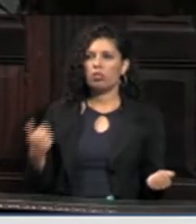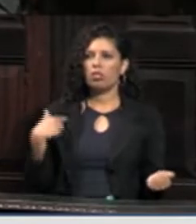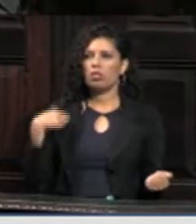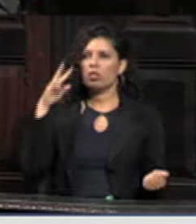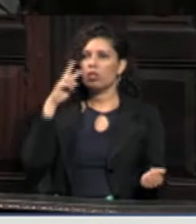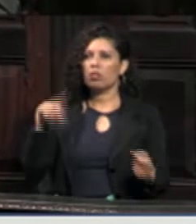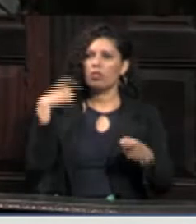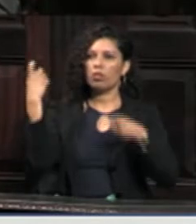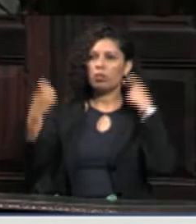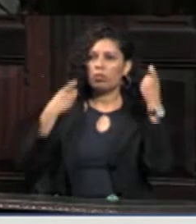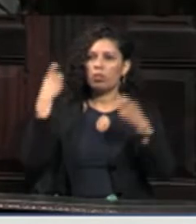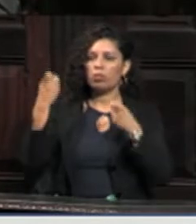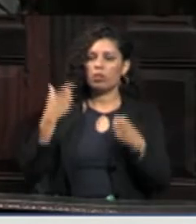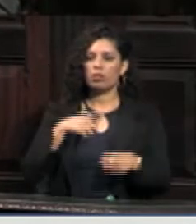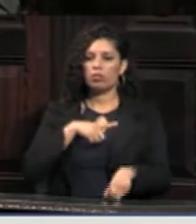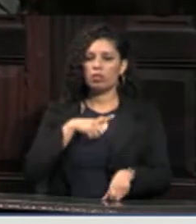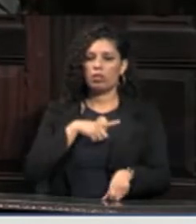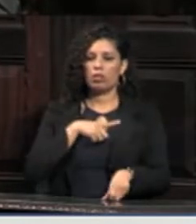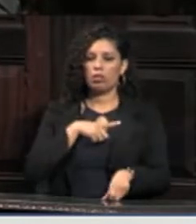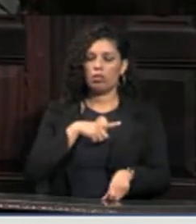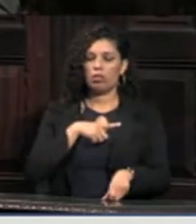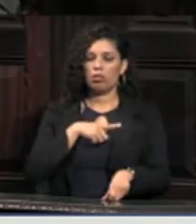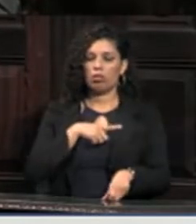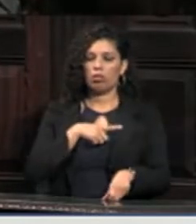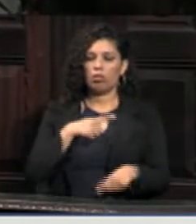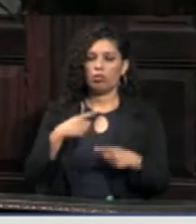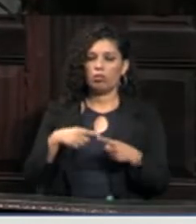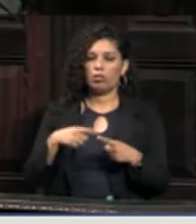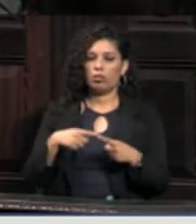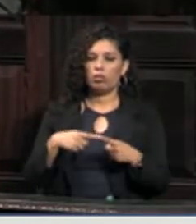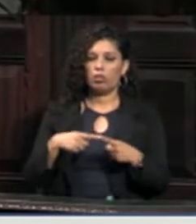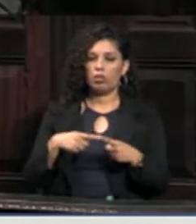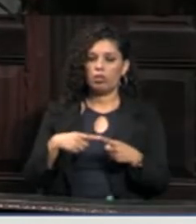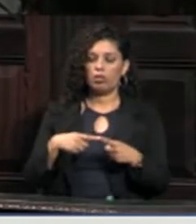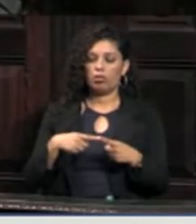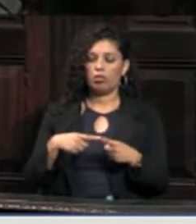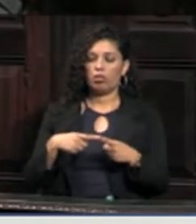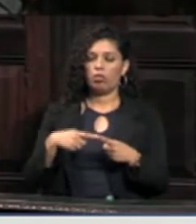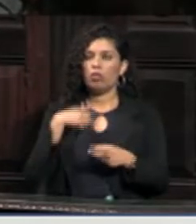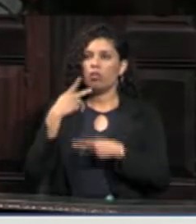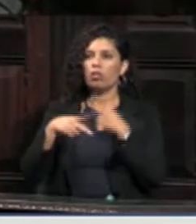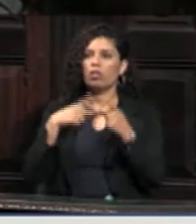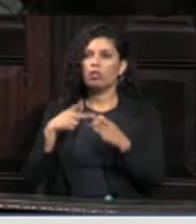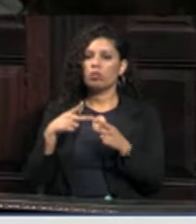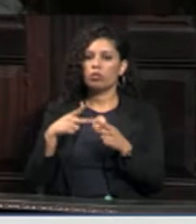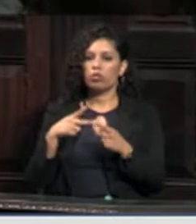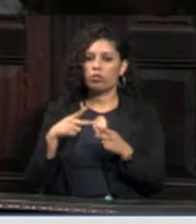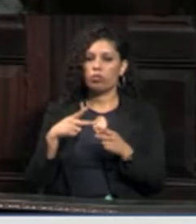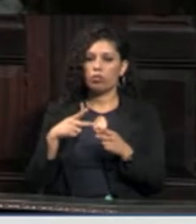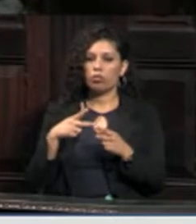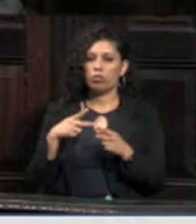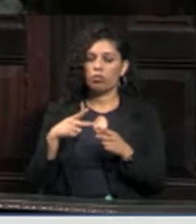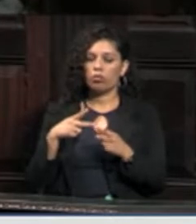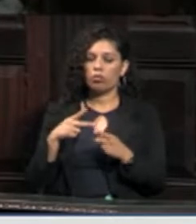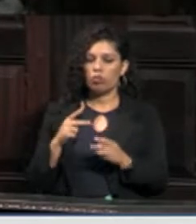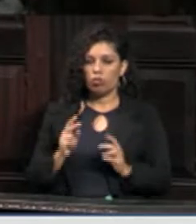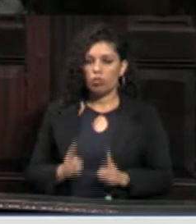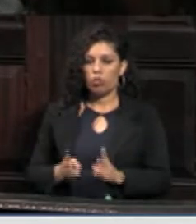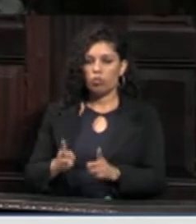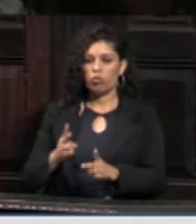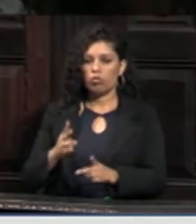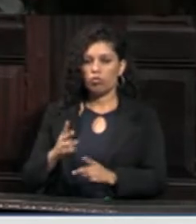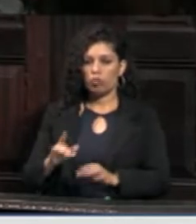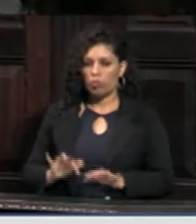preocupam, sobretudo com a questão de manter ou não manter o CISREG. Não é? O projeto do jeito que está, a gente ouviu aqui